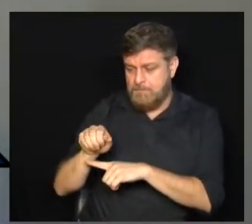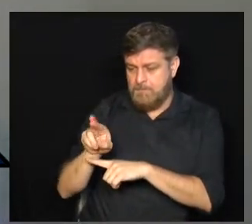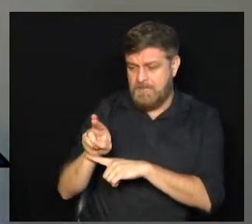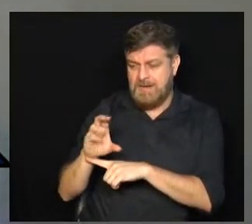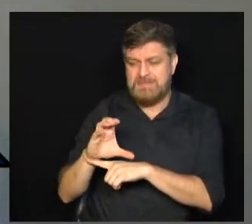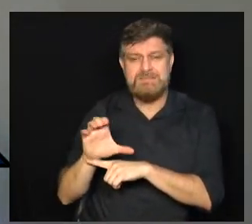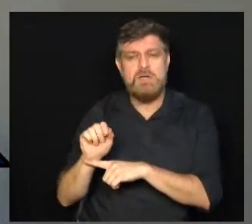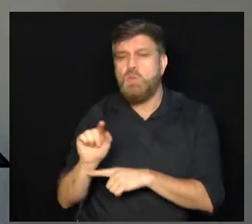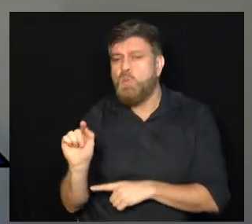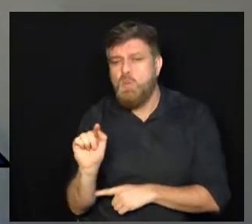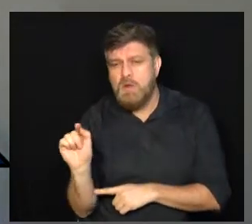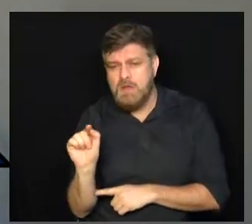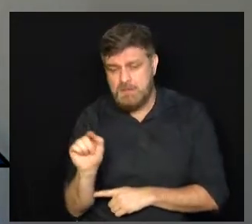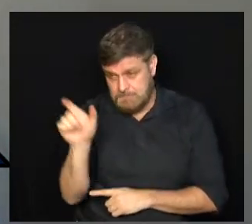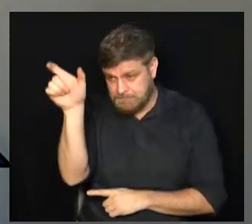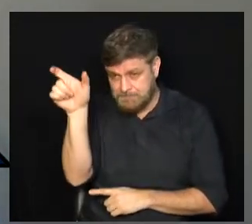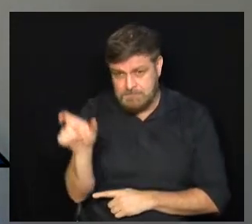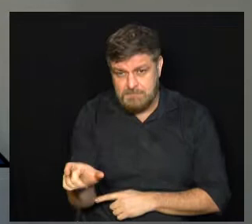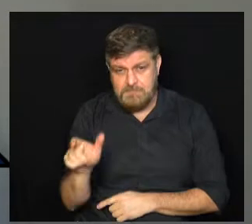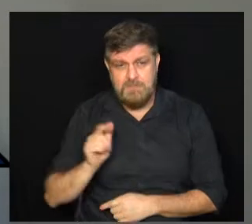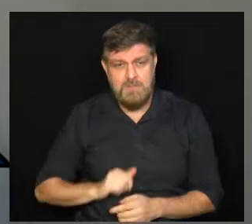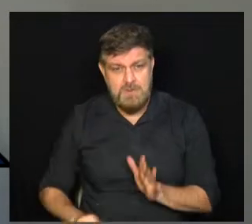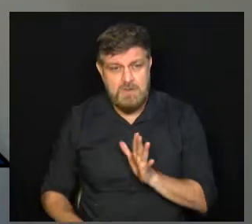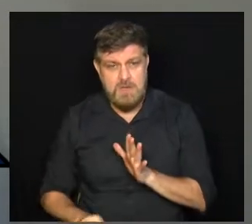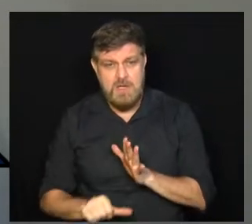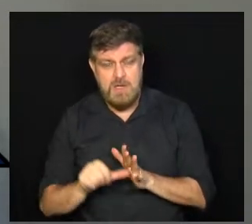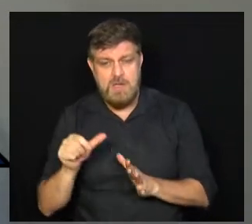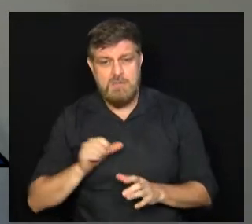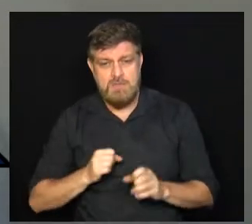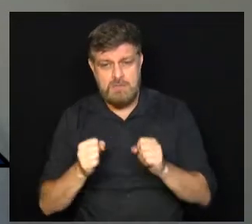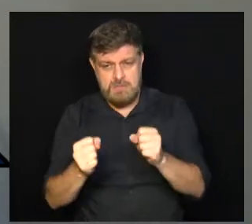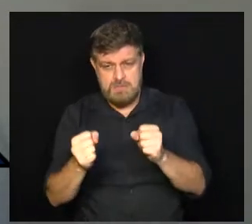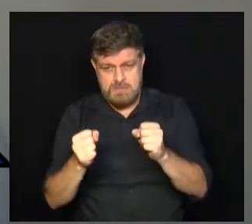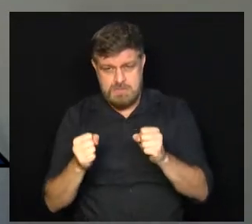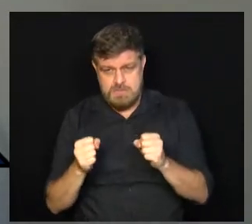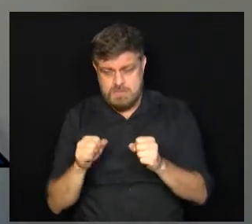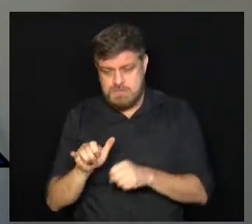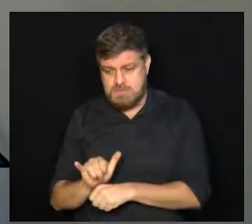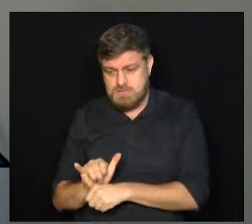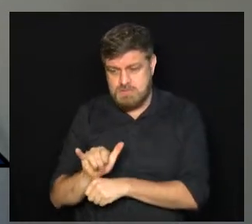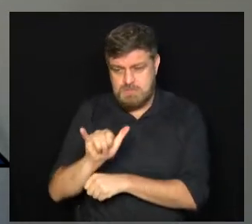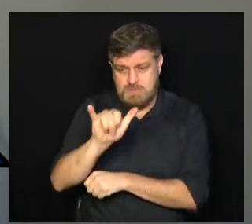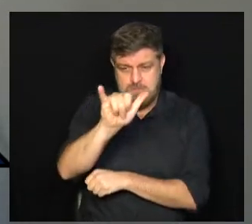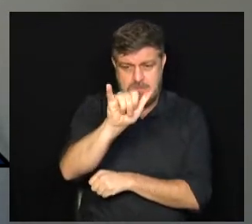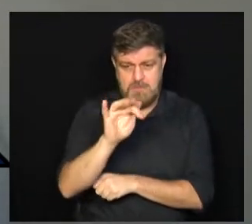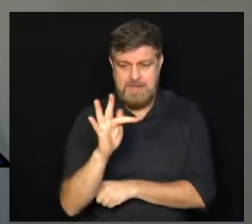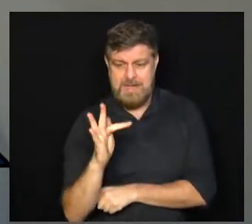Marcelo Penteado, ele tirou seu primeiro brevê na antiga TAM Training em